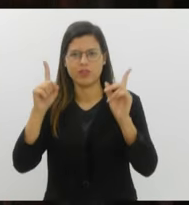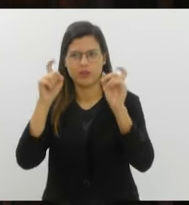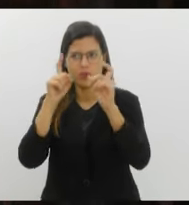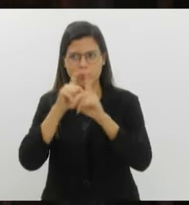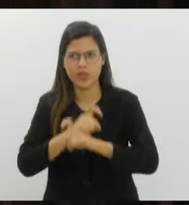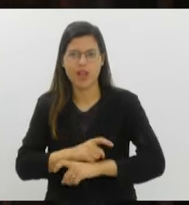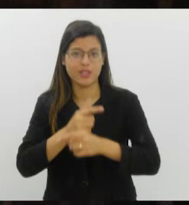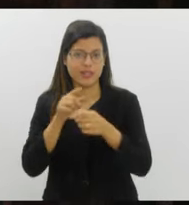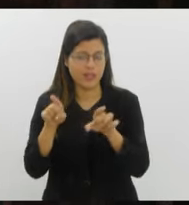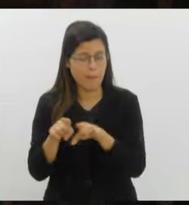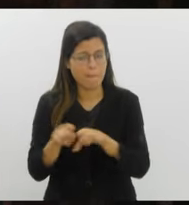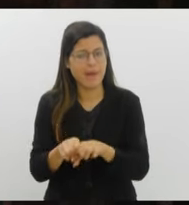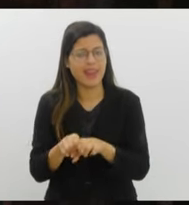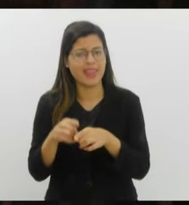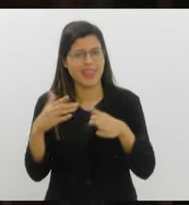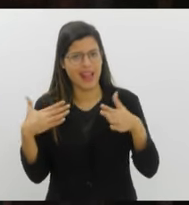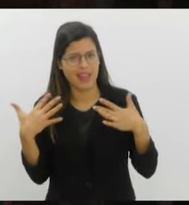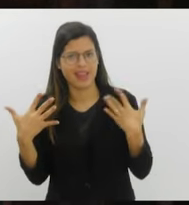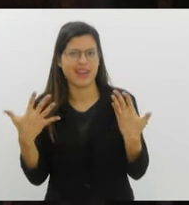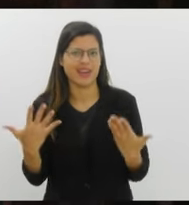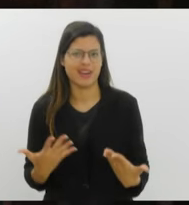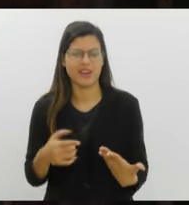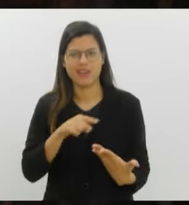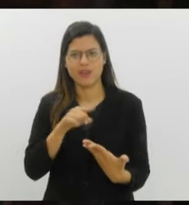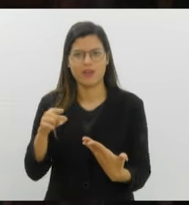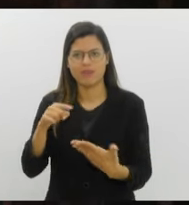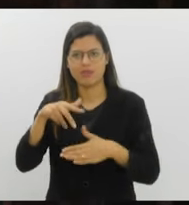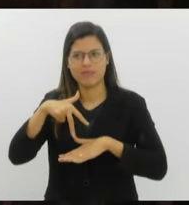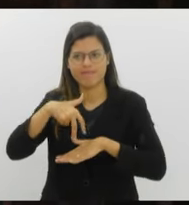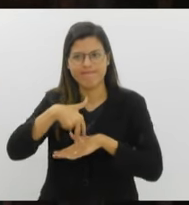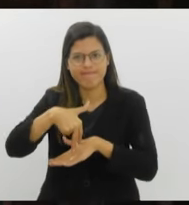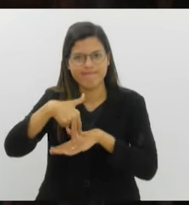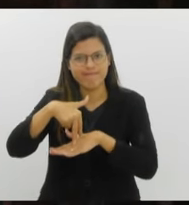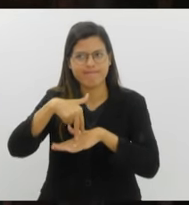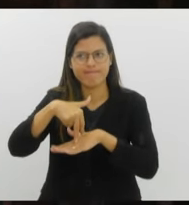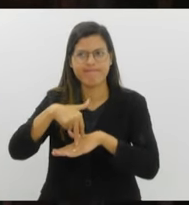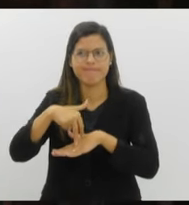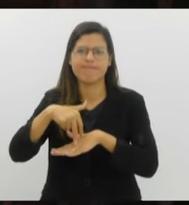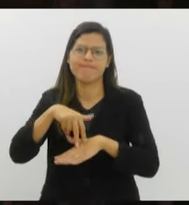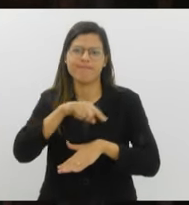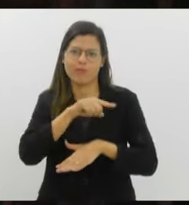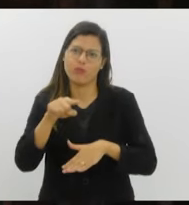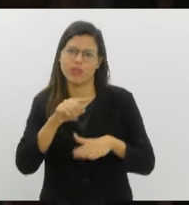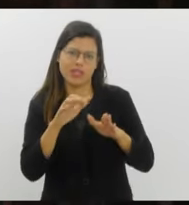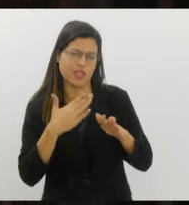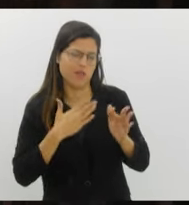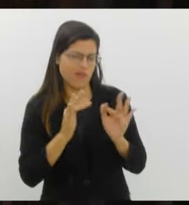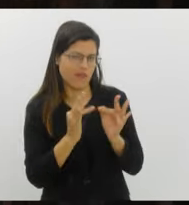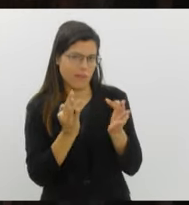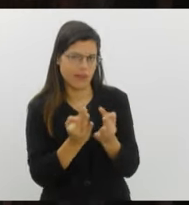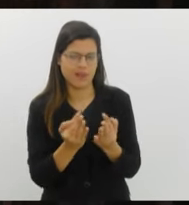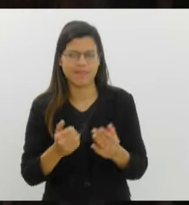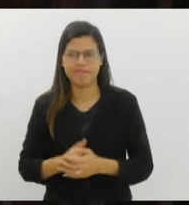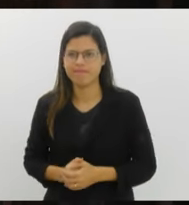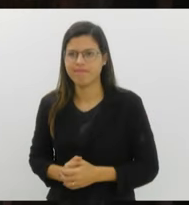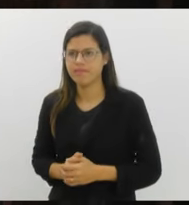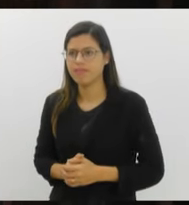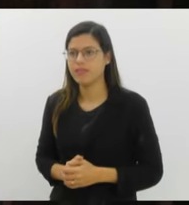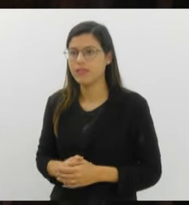no sorriso. Vocês são minha fortaleza e é por vocês o meu dia a dia. Trago meu